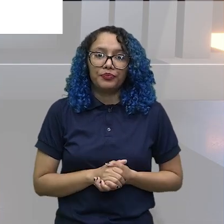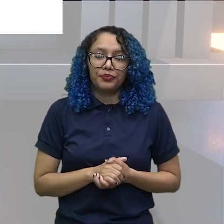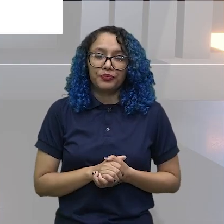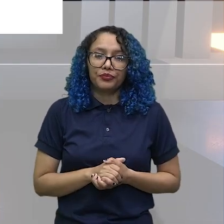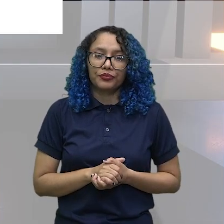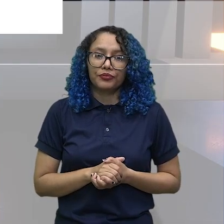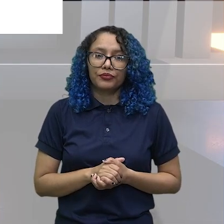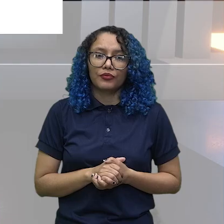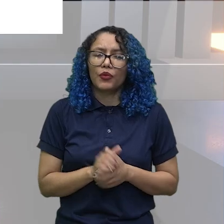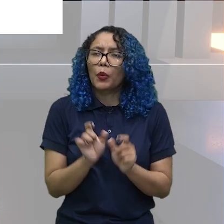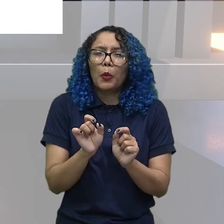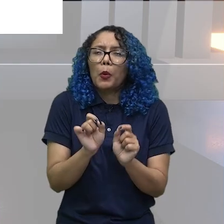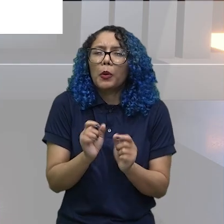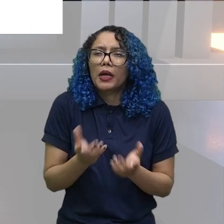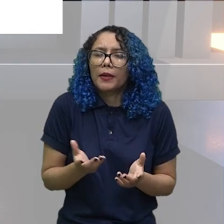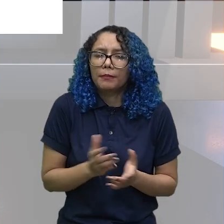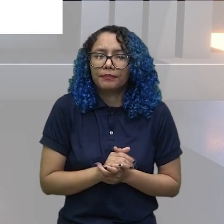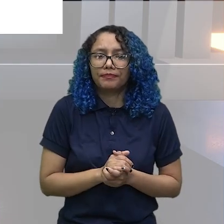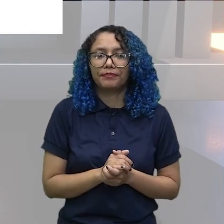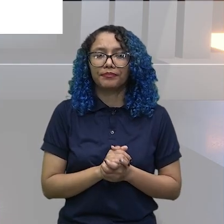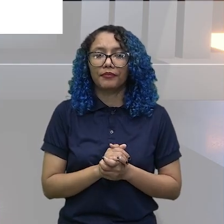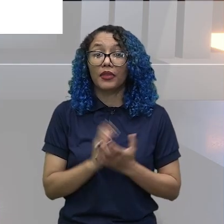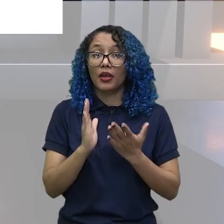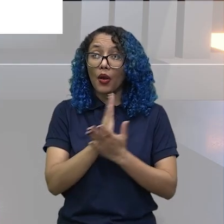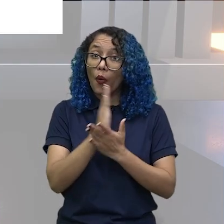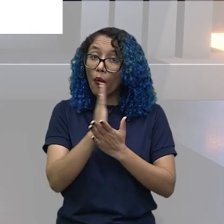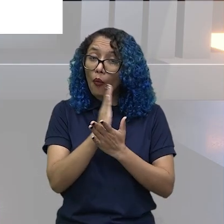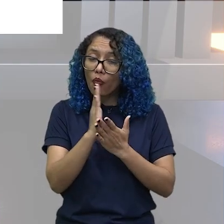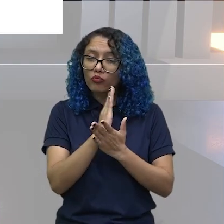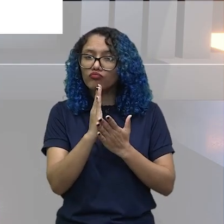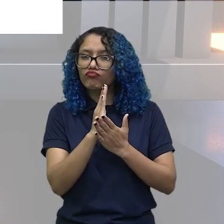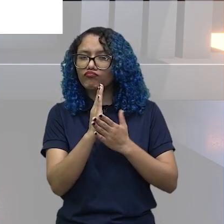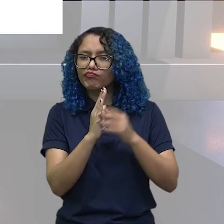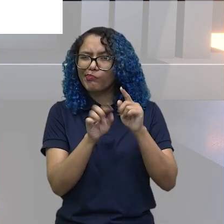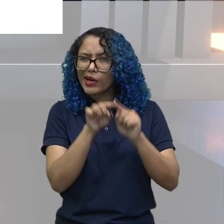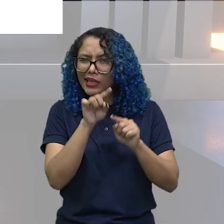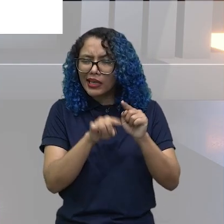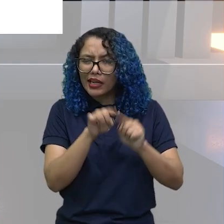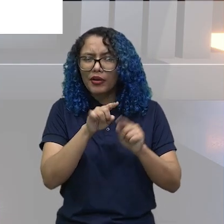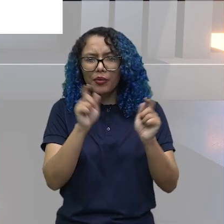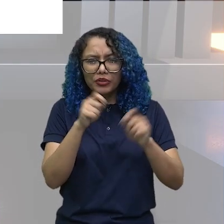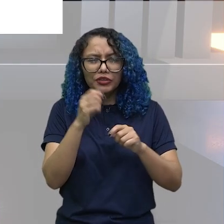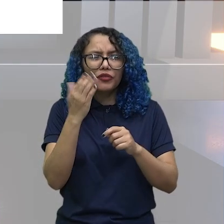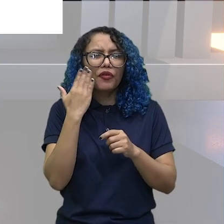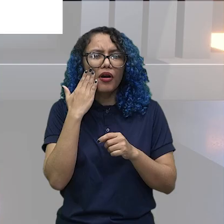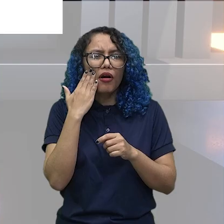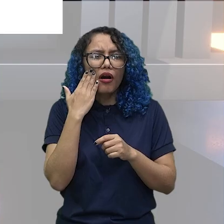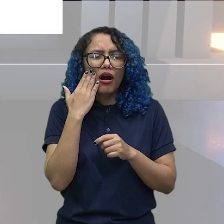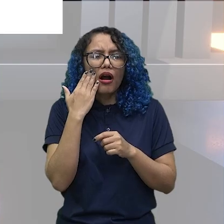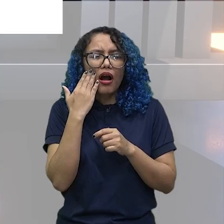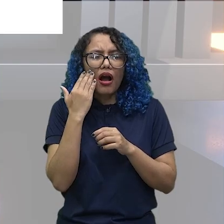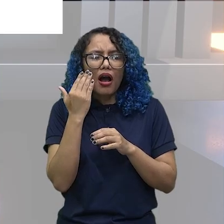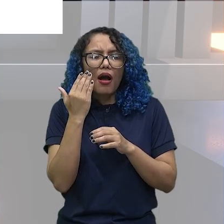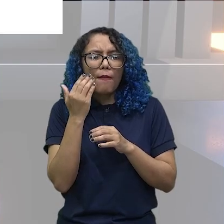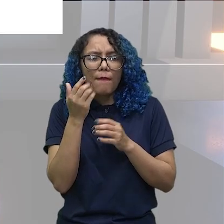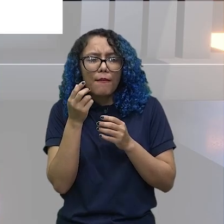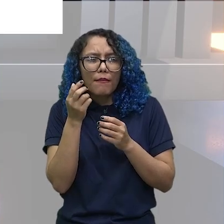indicadores socioeconômicos, eles são ali ferramentas que ajudam a gente a medir essas desigualdades, tanto